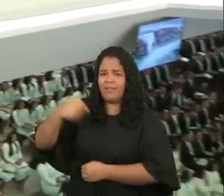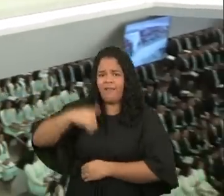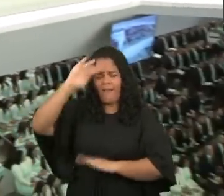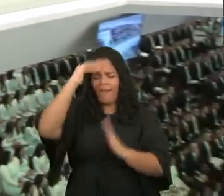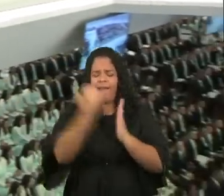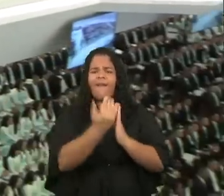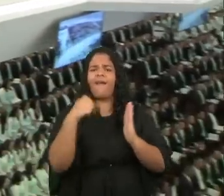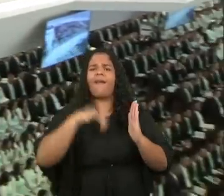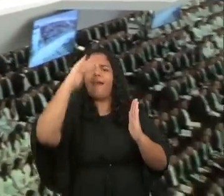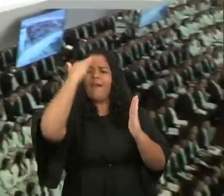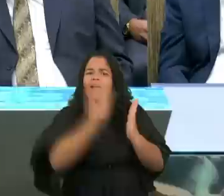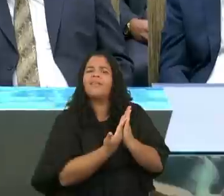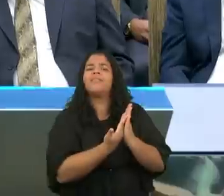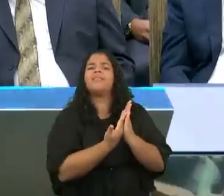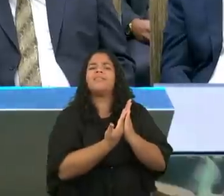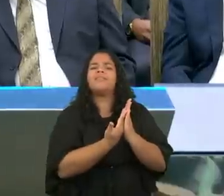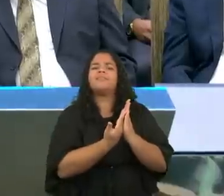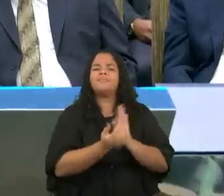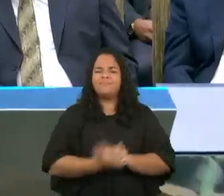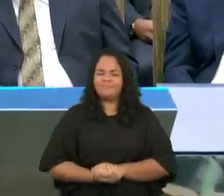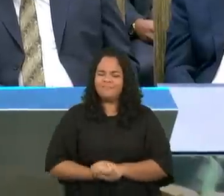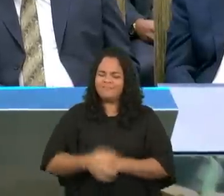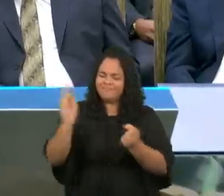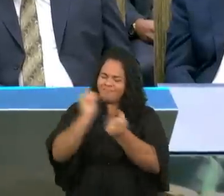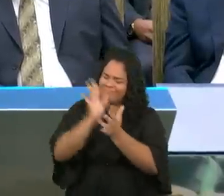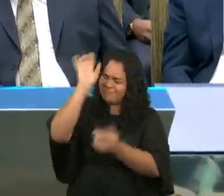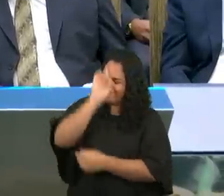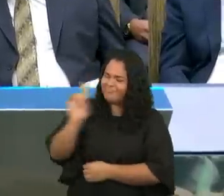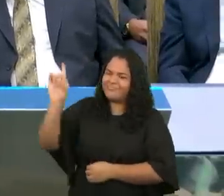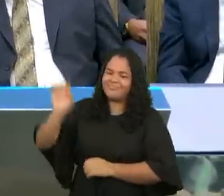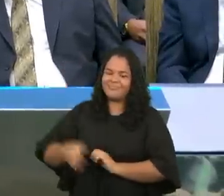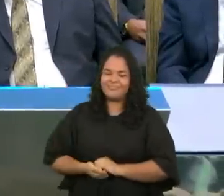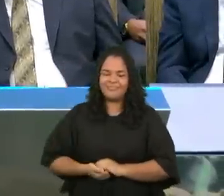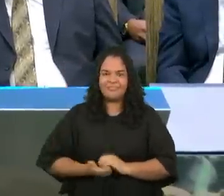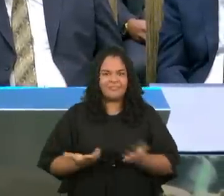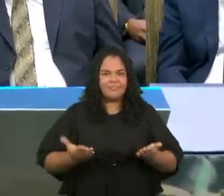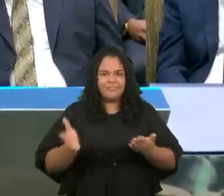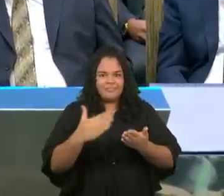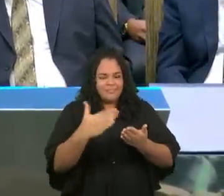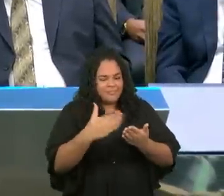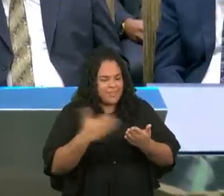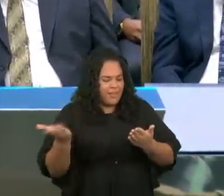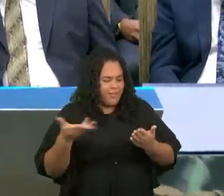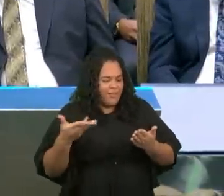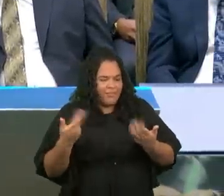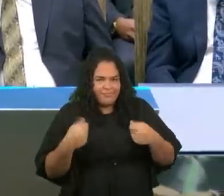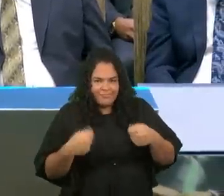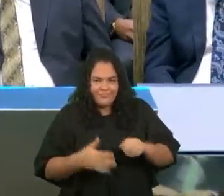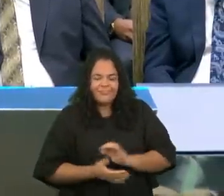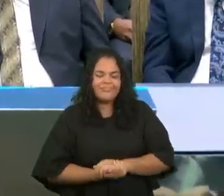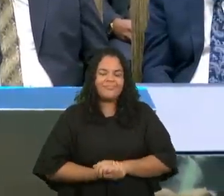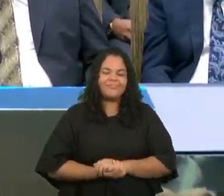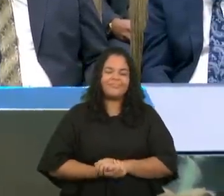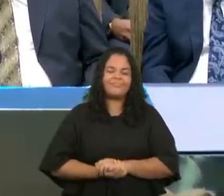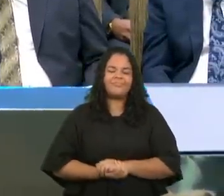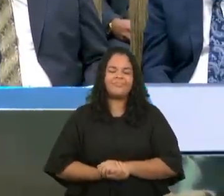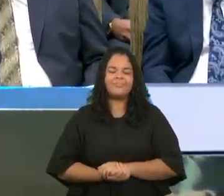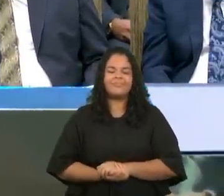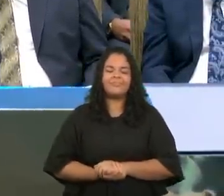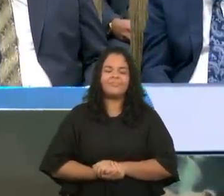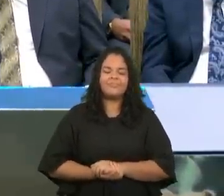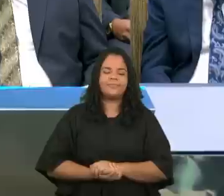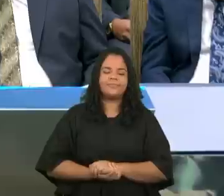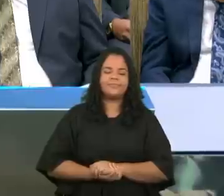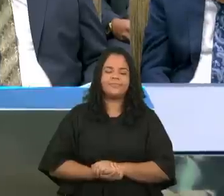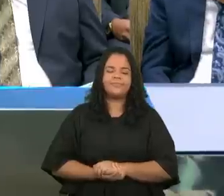Mas o bom é que a ciência diz. Diga glória. Glória. Gente, eu tenho que correr. Então diz aí, todas as raças humanas a fim